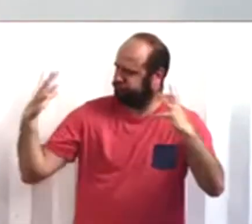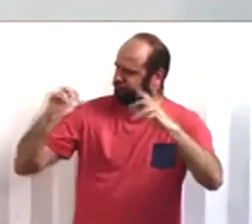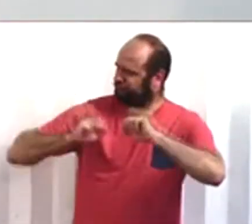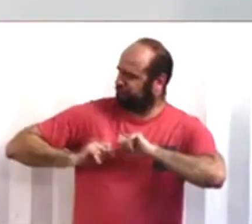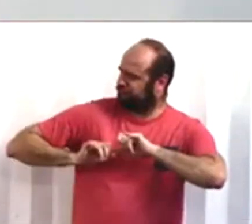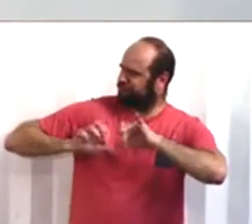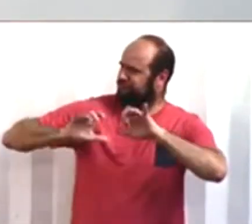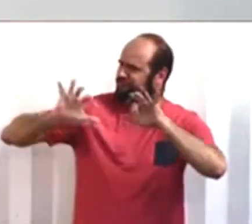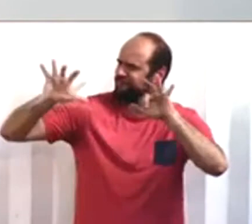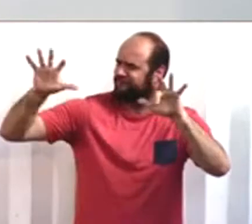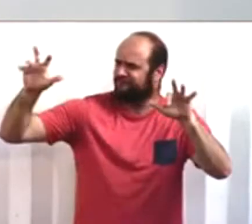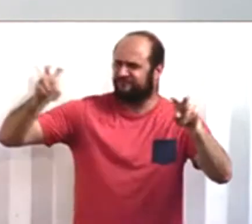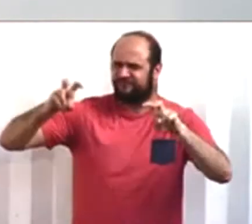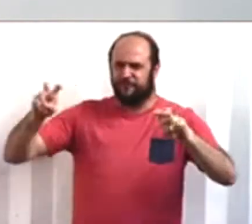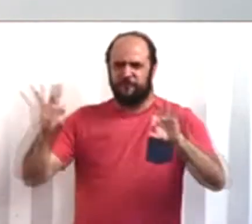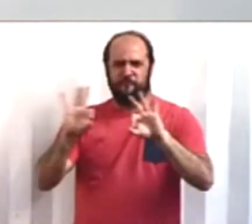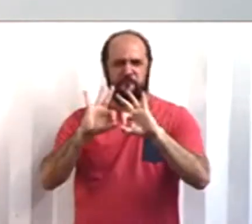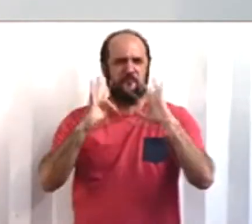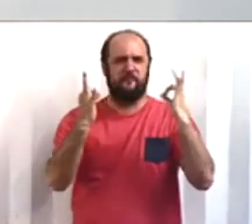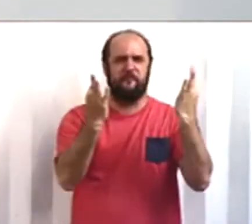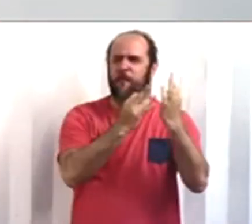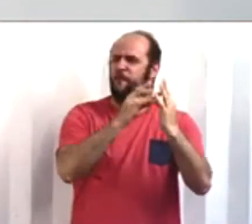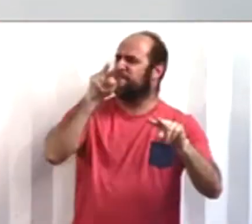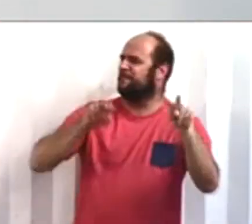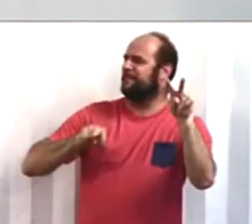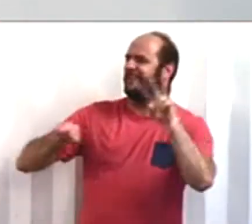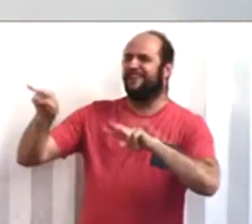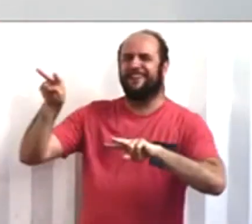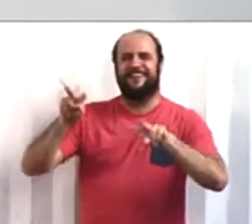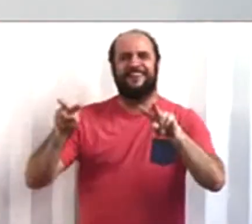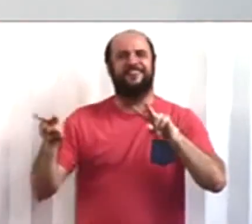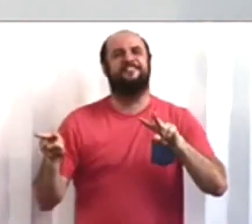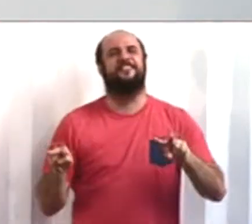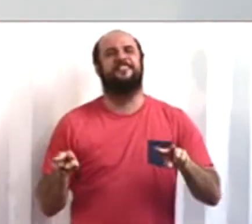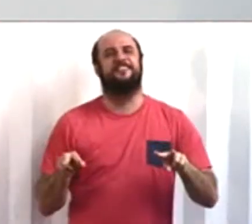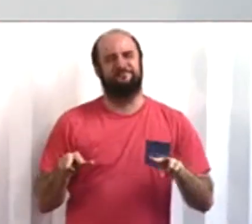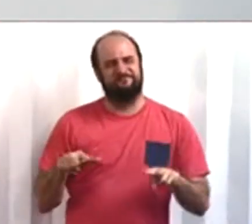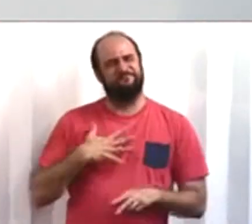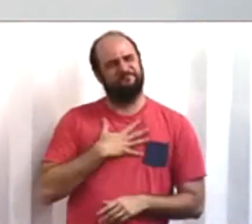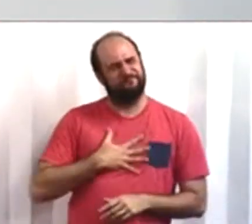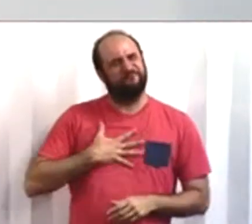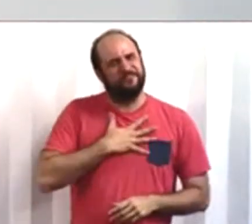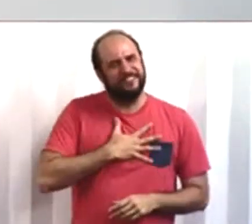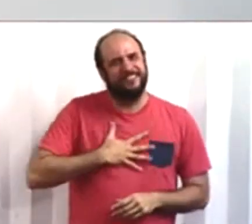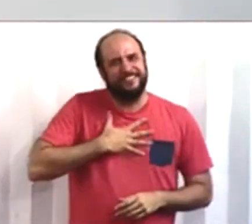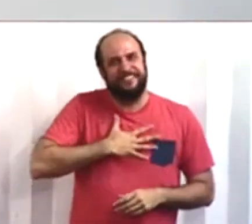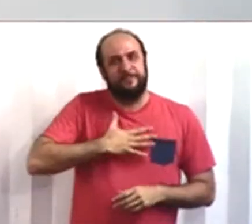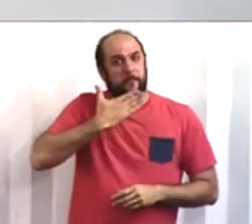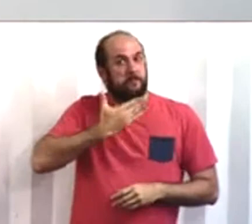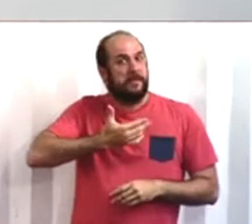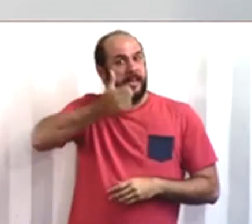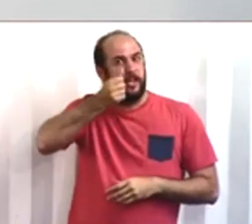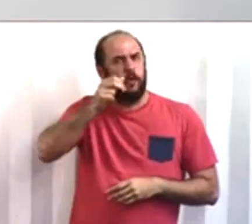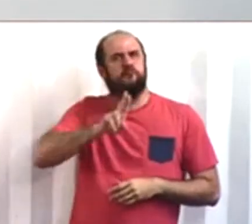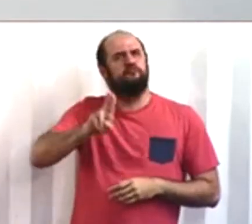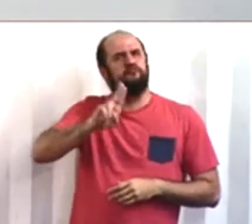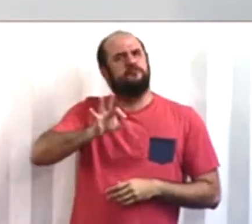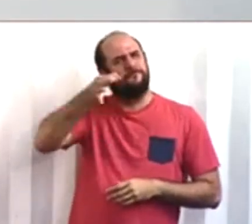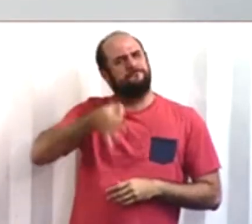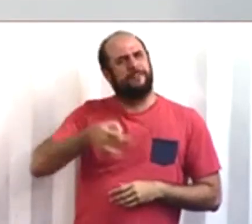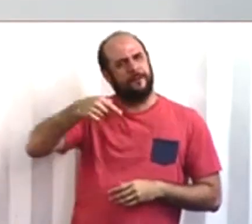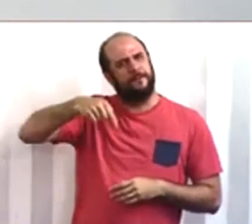quando os membros da família utilizam bem este espaço. E a melhor maneira de nós utilizarmos bem este